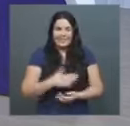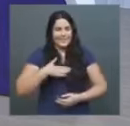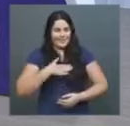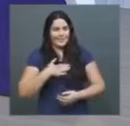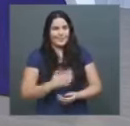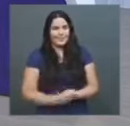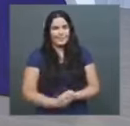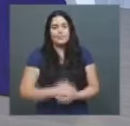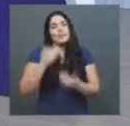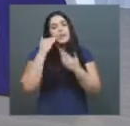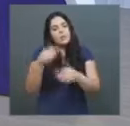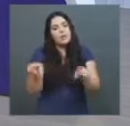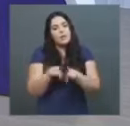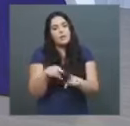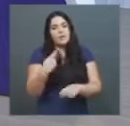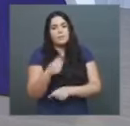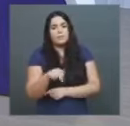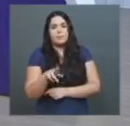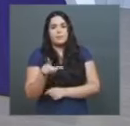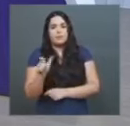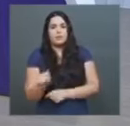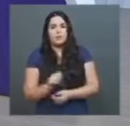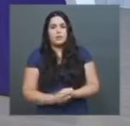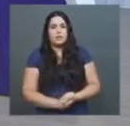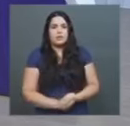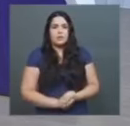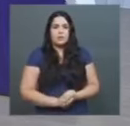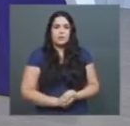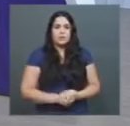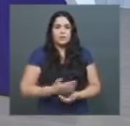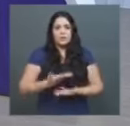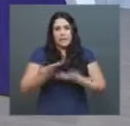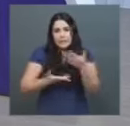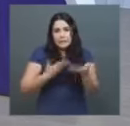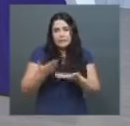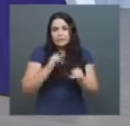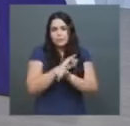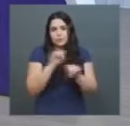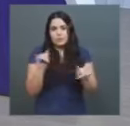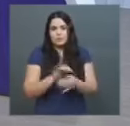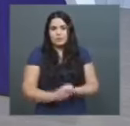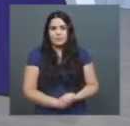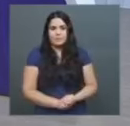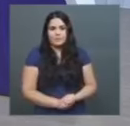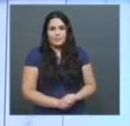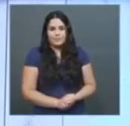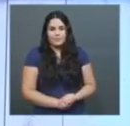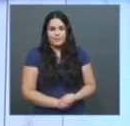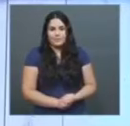você. Obrigada também, Paula, por compartilhar tanta informação com a gente. Obrigada, foi um prazer.